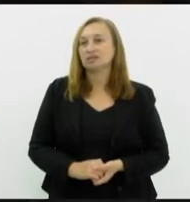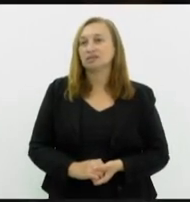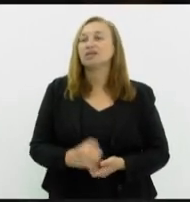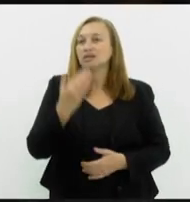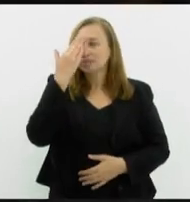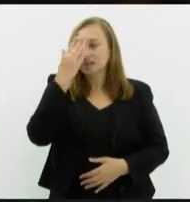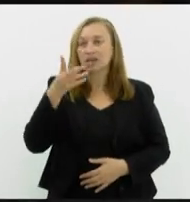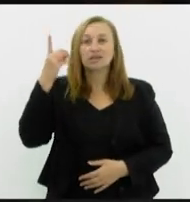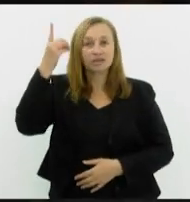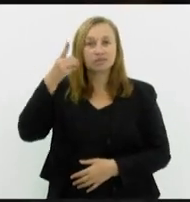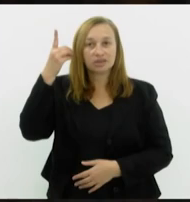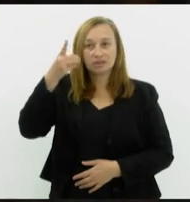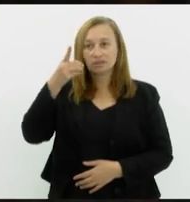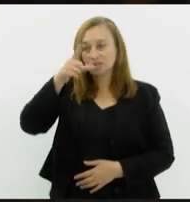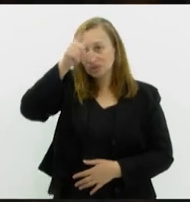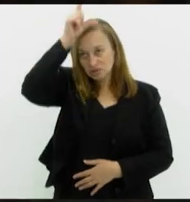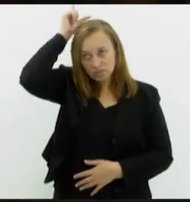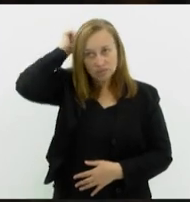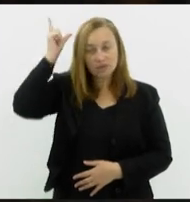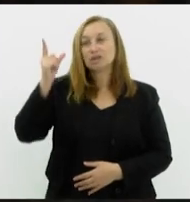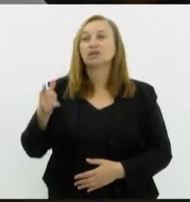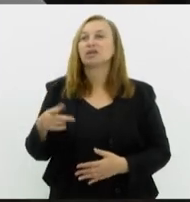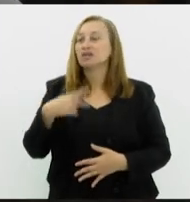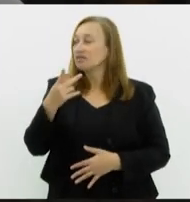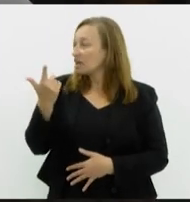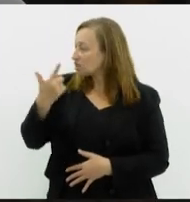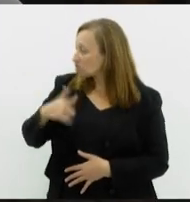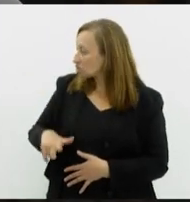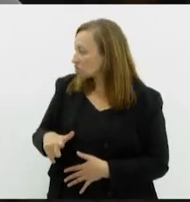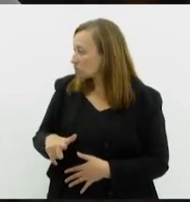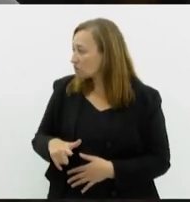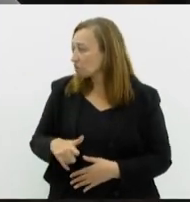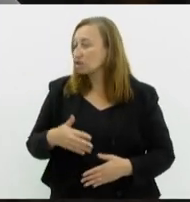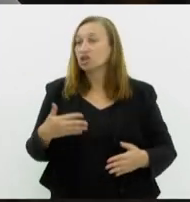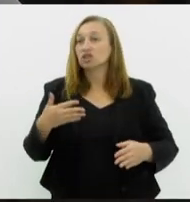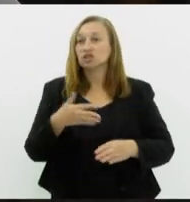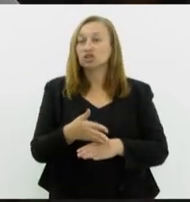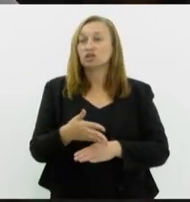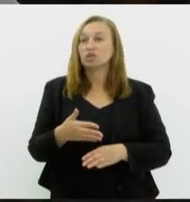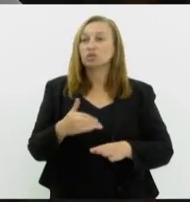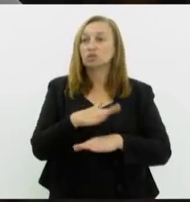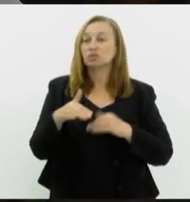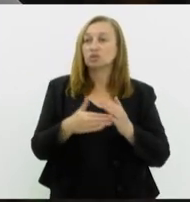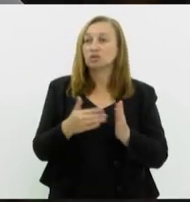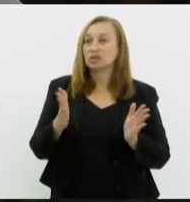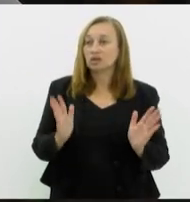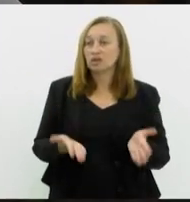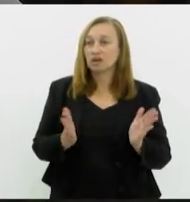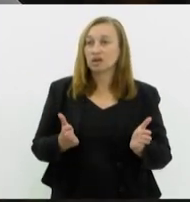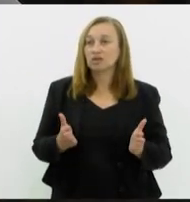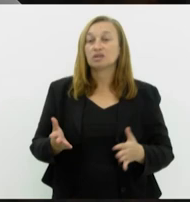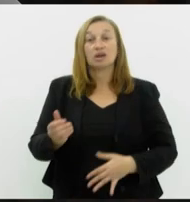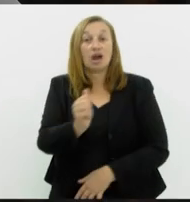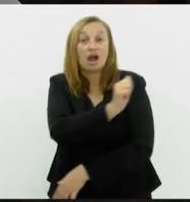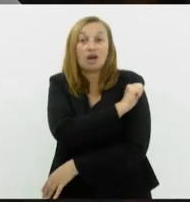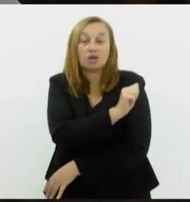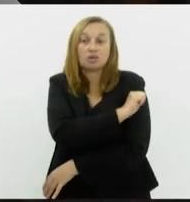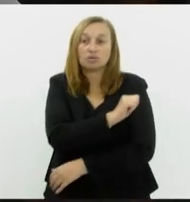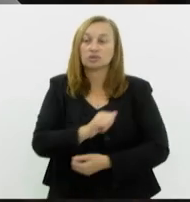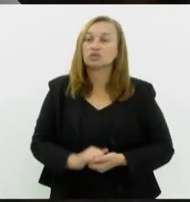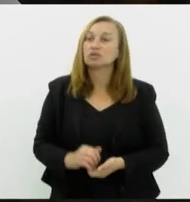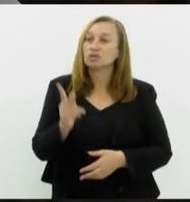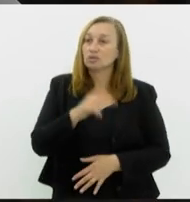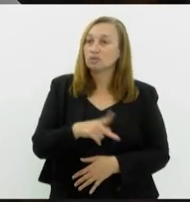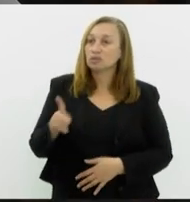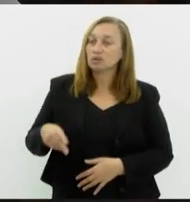Obrigado, deputado Luiz Paulo. Reafirmar mais uma vez, chegou todos agora, estamos ali com a presença dos nossos alunos e com o